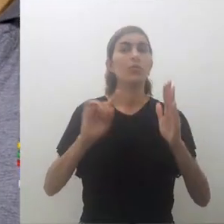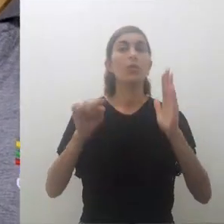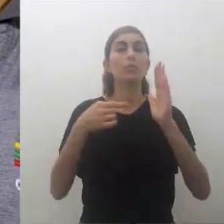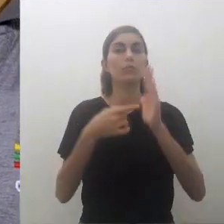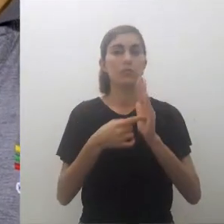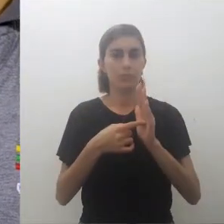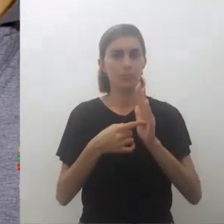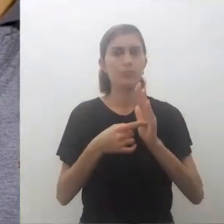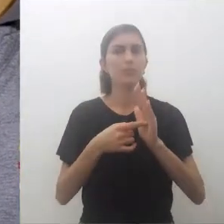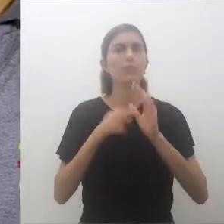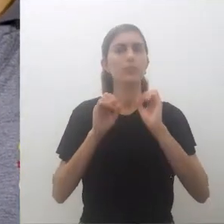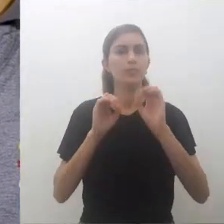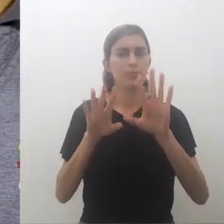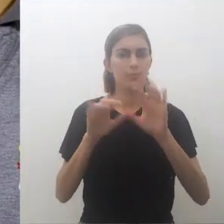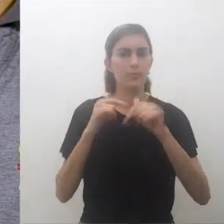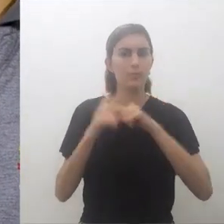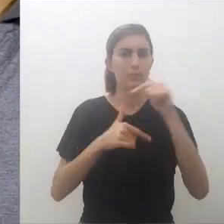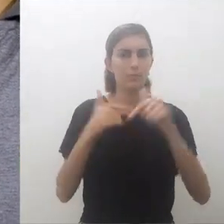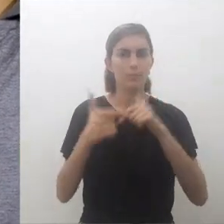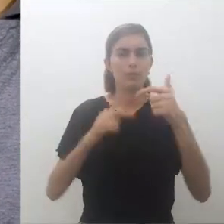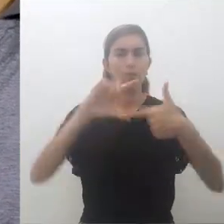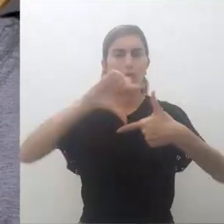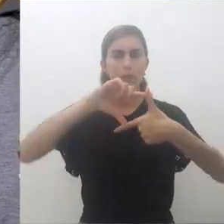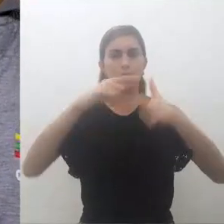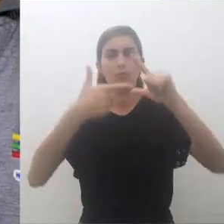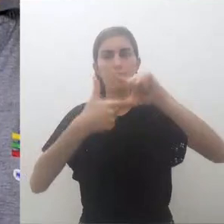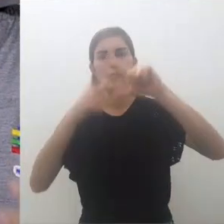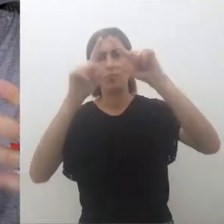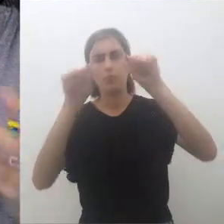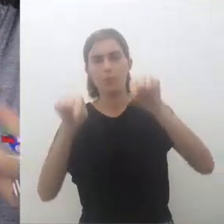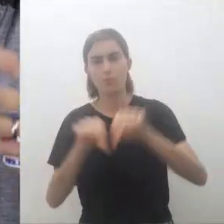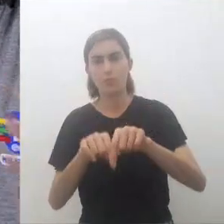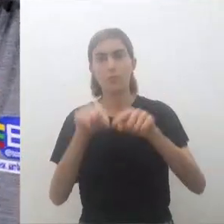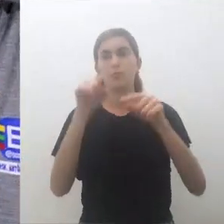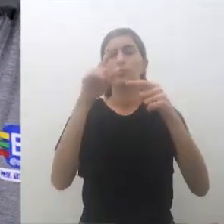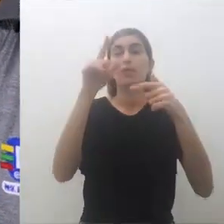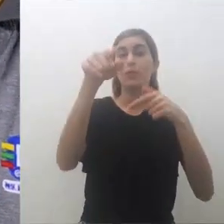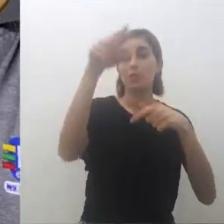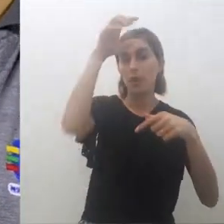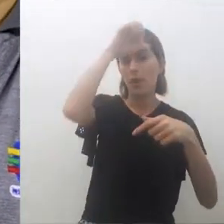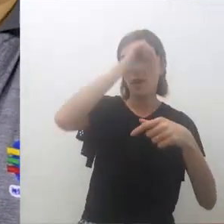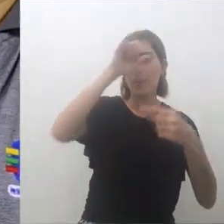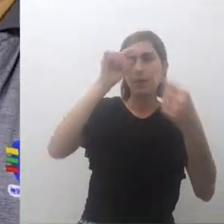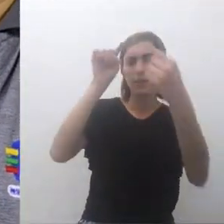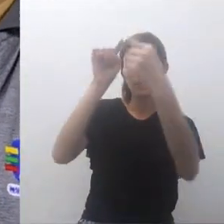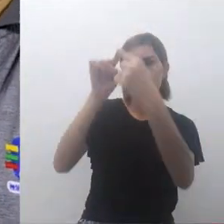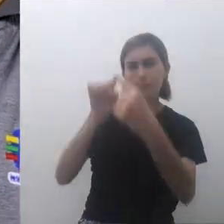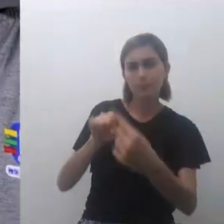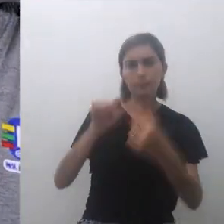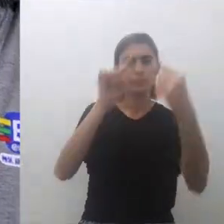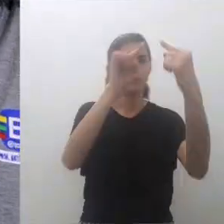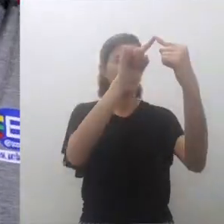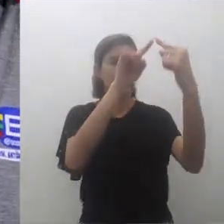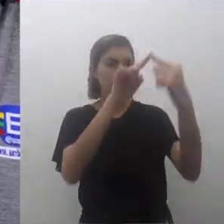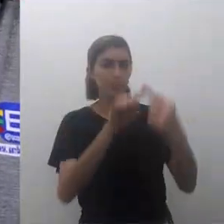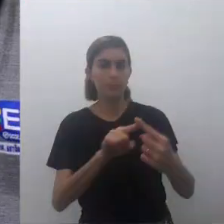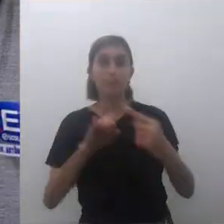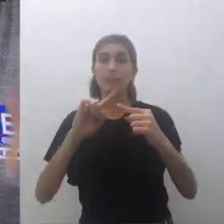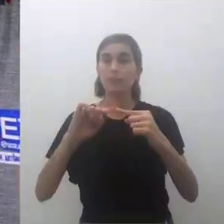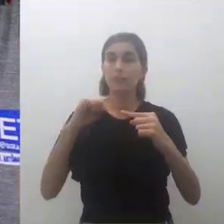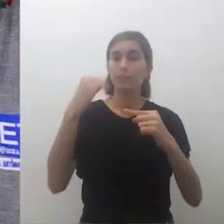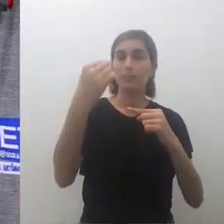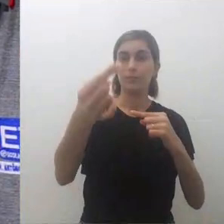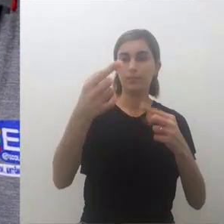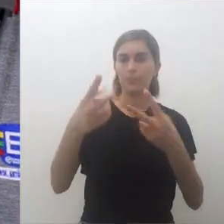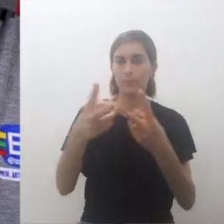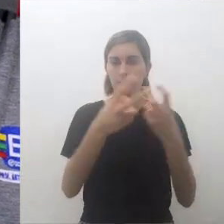de trabalhar as formas geométricas é para que você aprenda a relacionar os elementos e em seguida